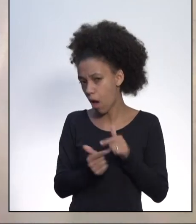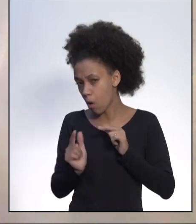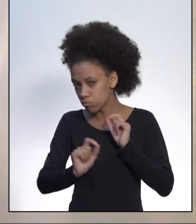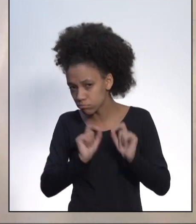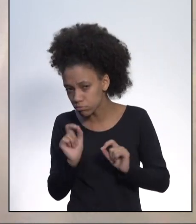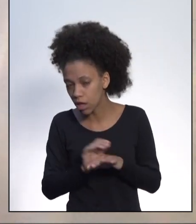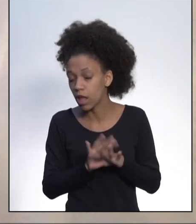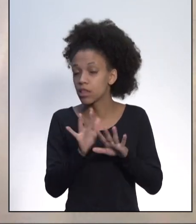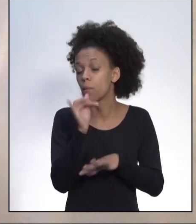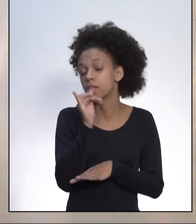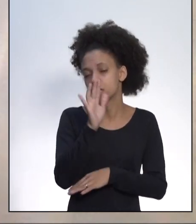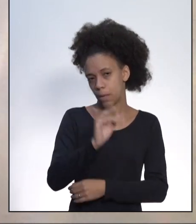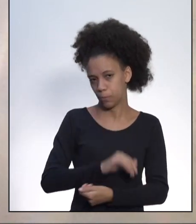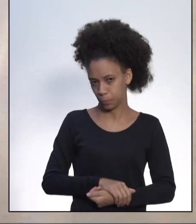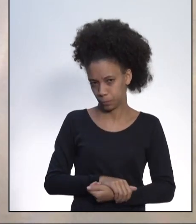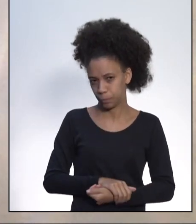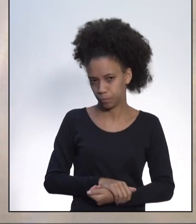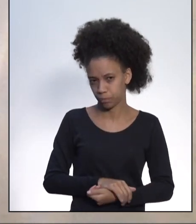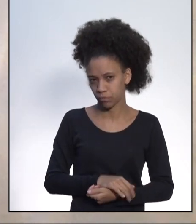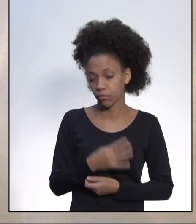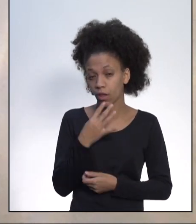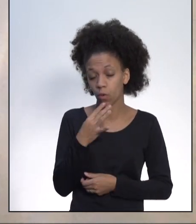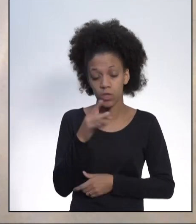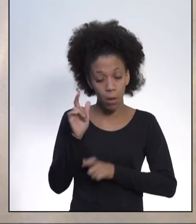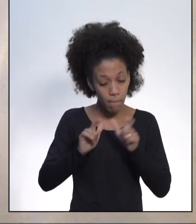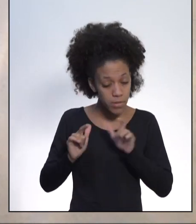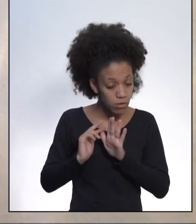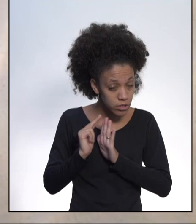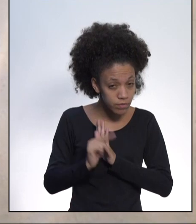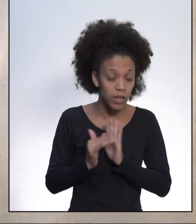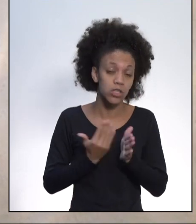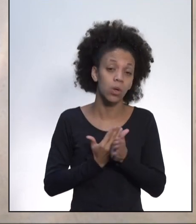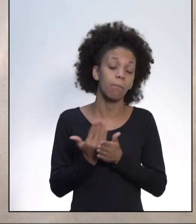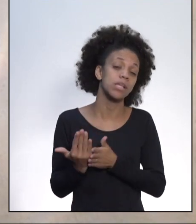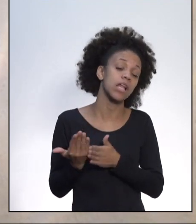situação. Então, por exemplo, eu conheço várias pessoas que começaram agora